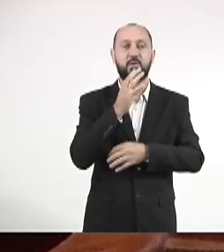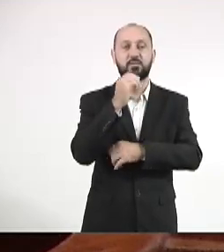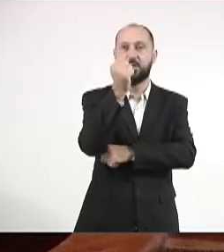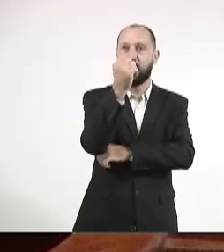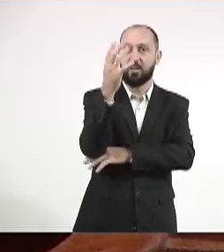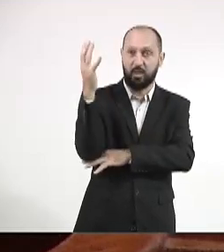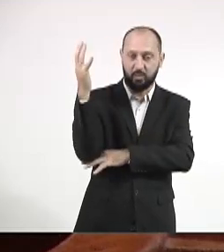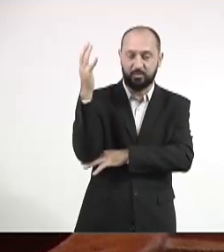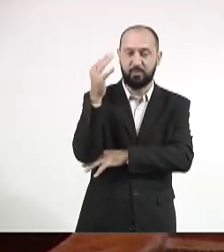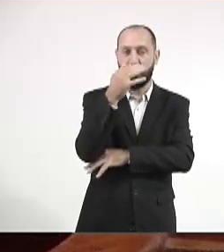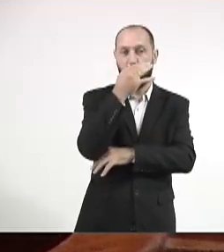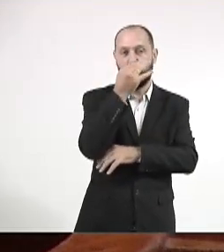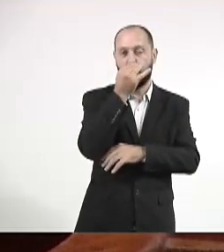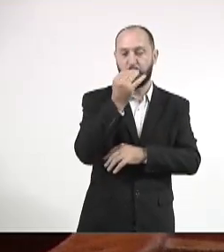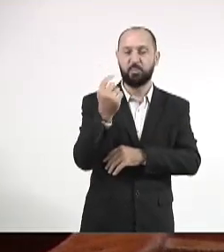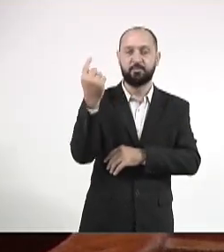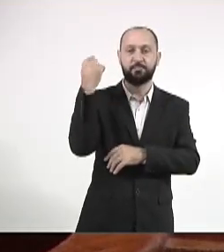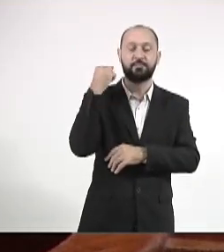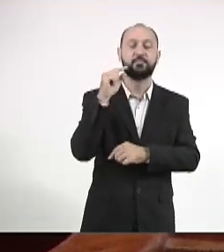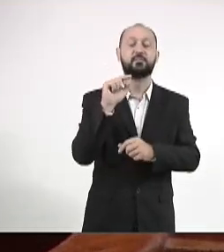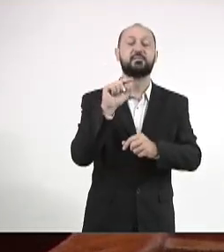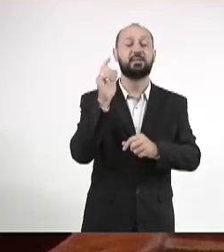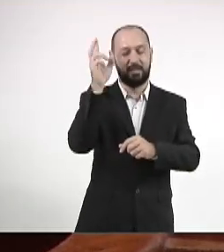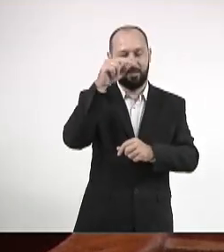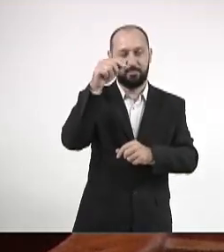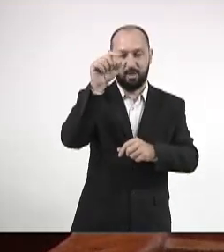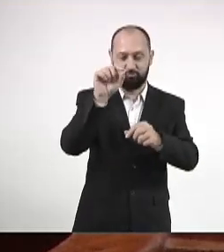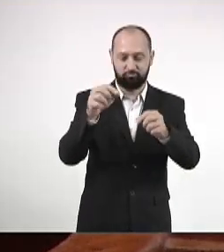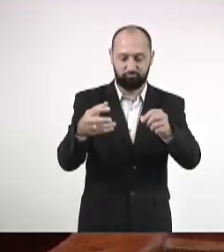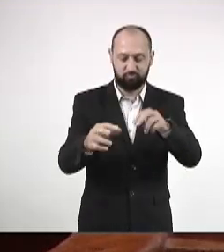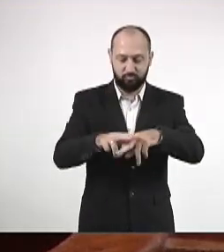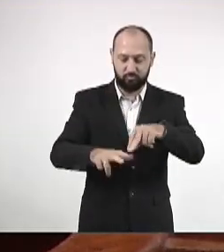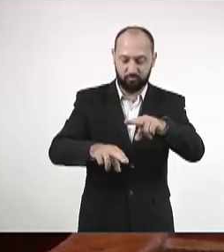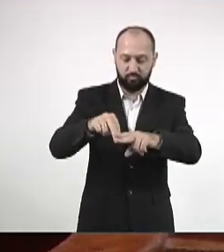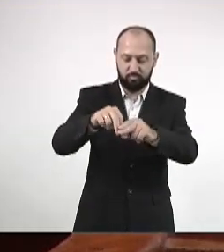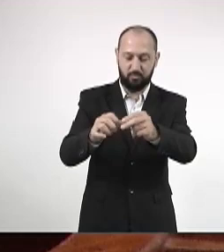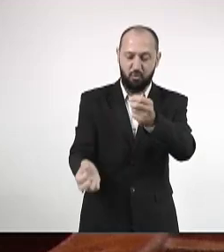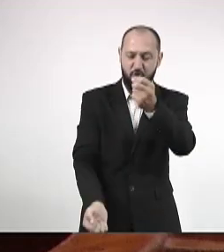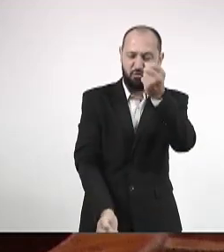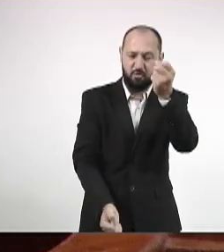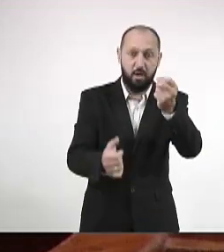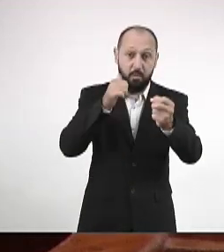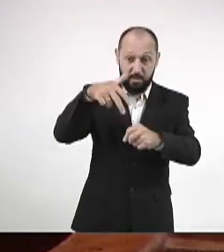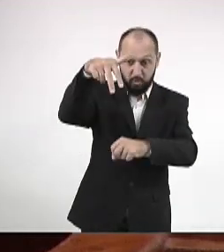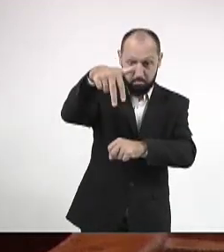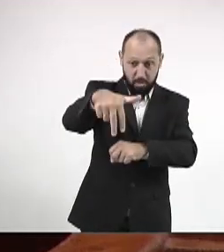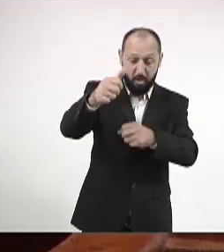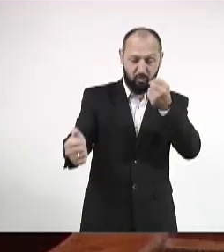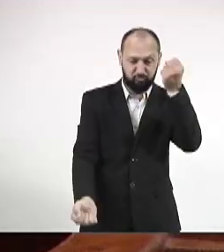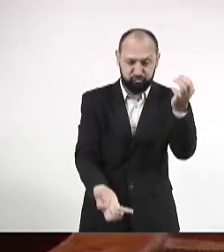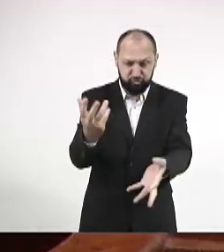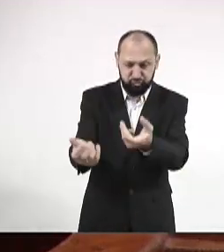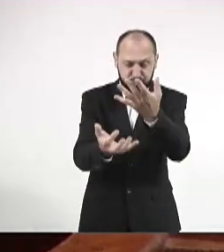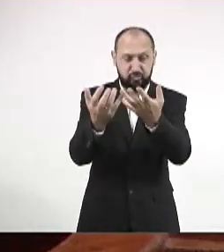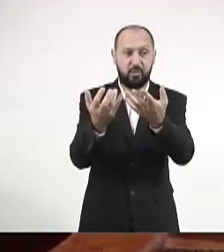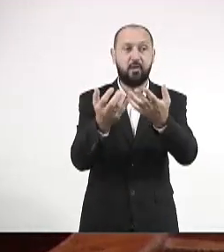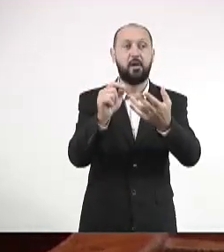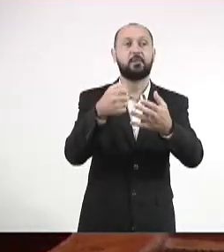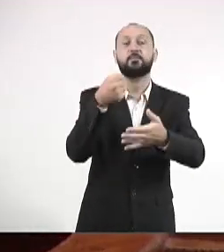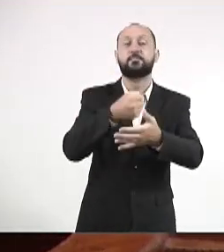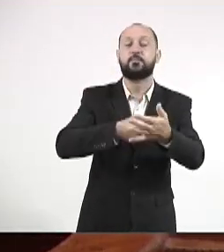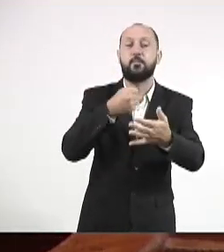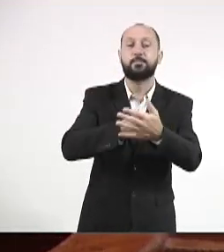natureza naquele período da Inquisição, e é importante a gente lembrar que a Inquisição ela era